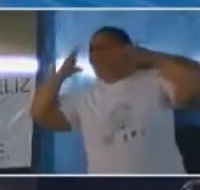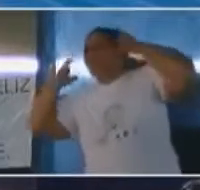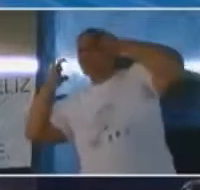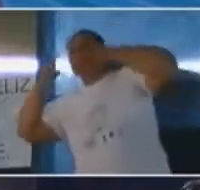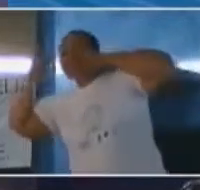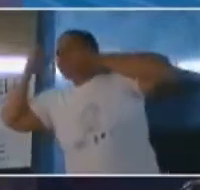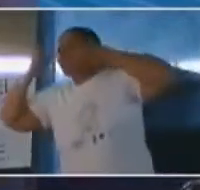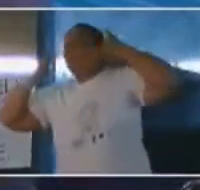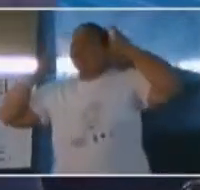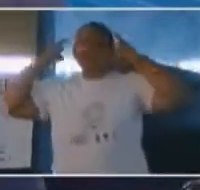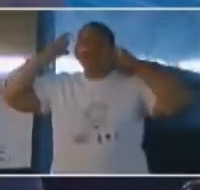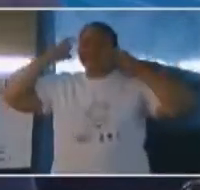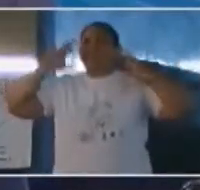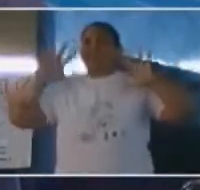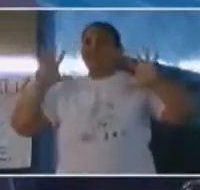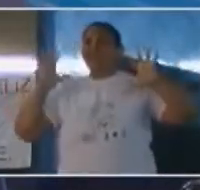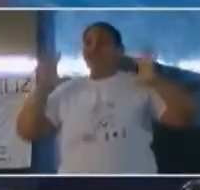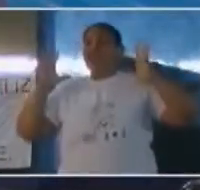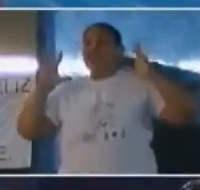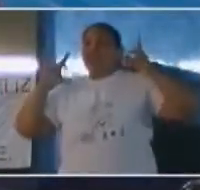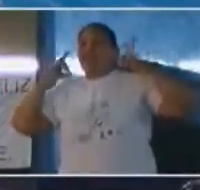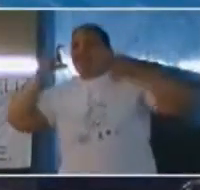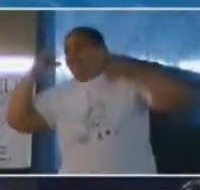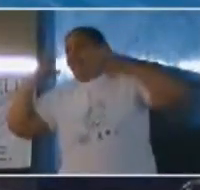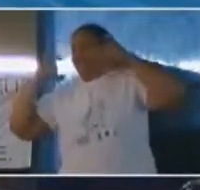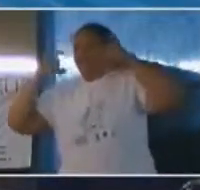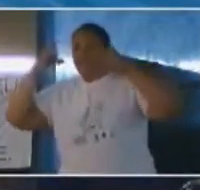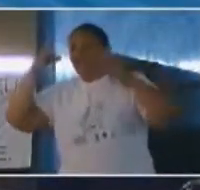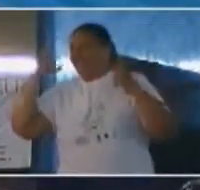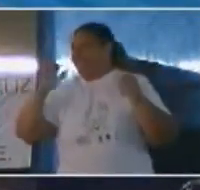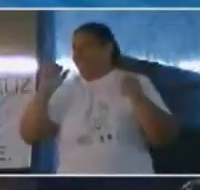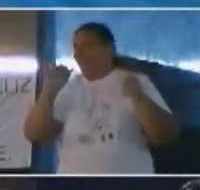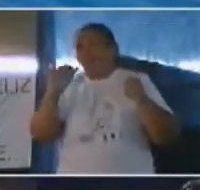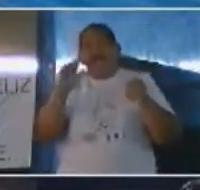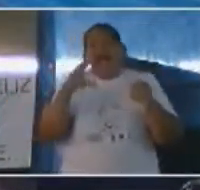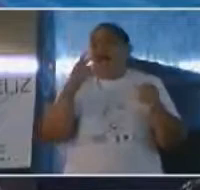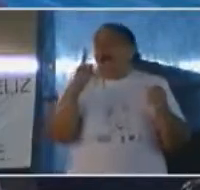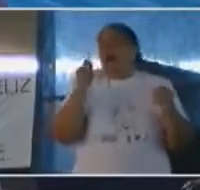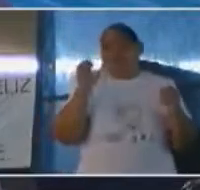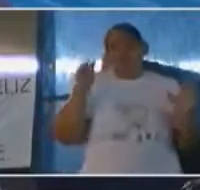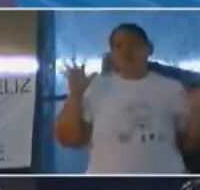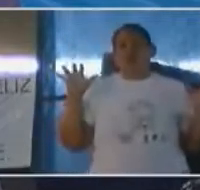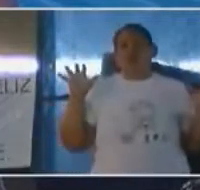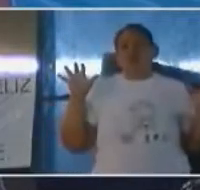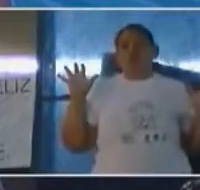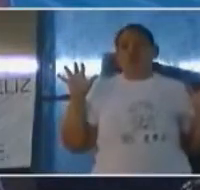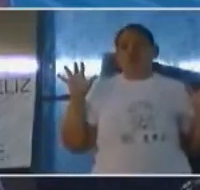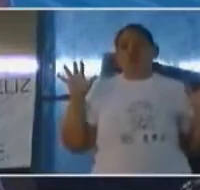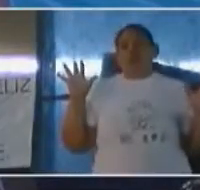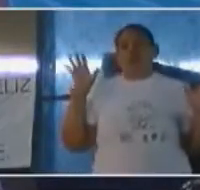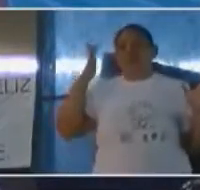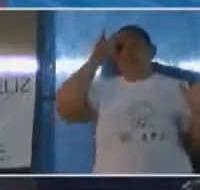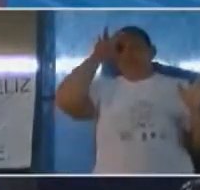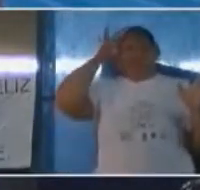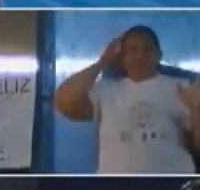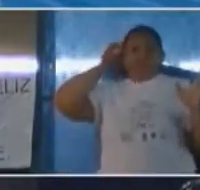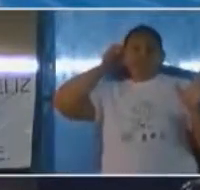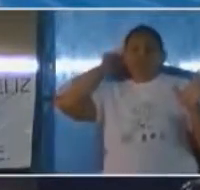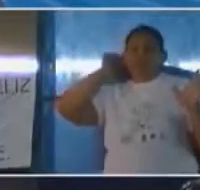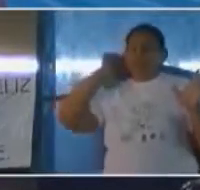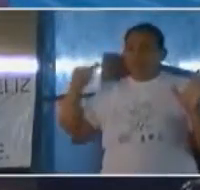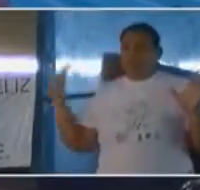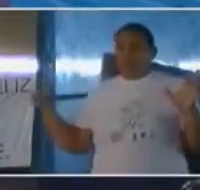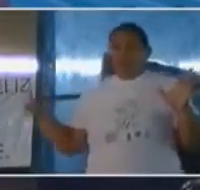Existem muitos achismos, muita achologia. E prova disso são aqueles chats,